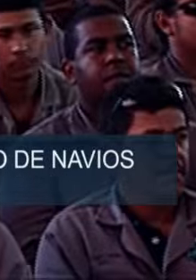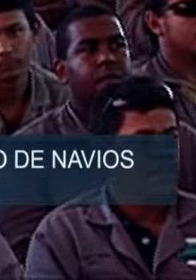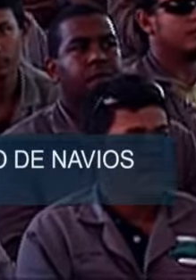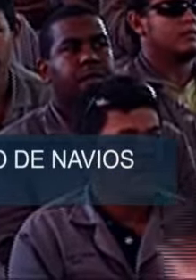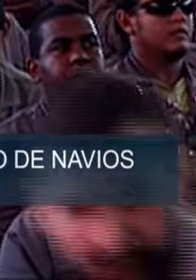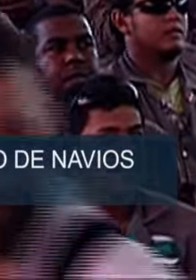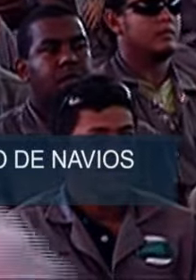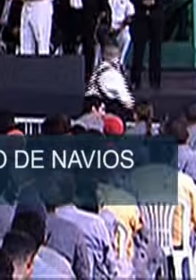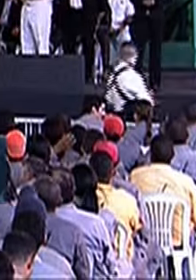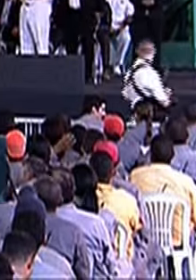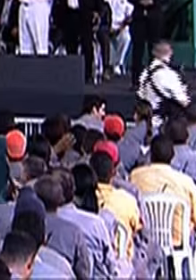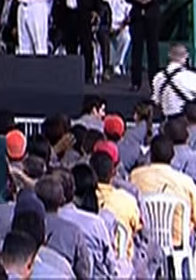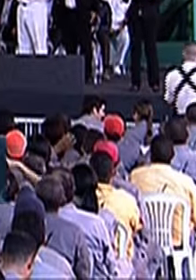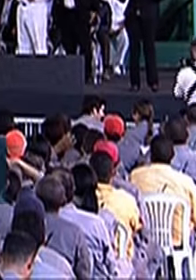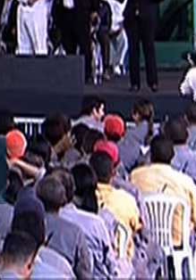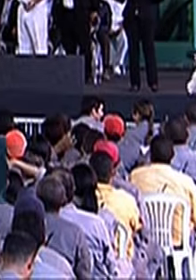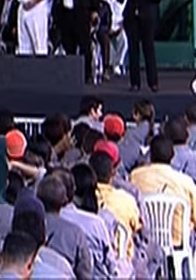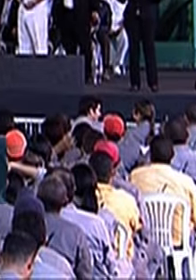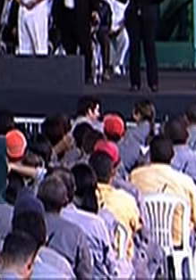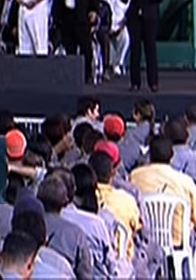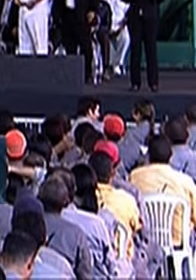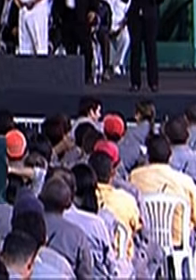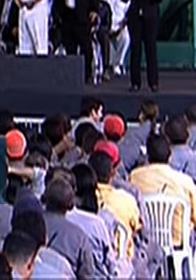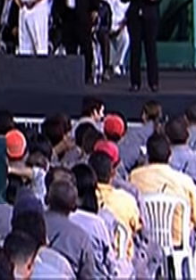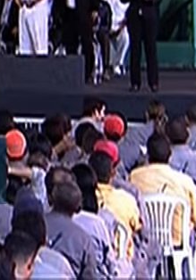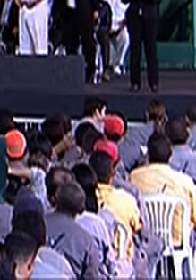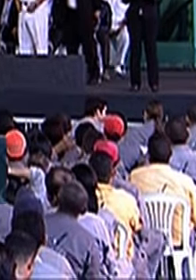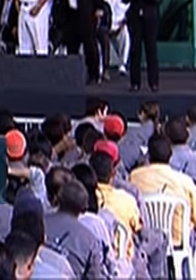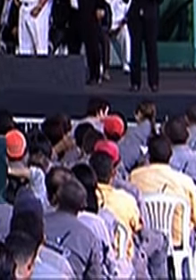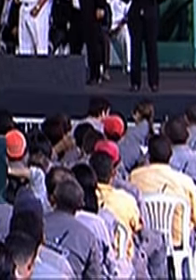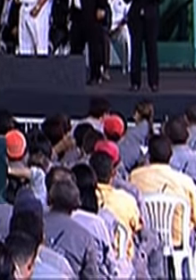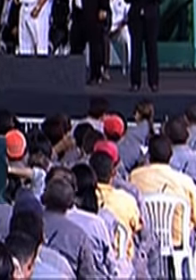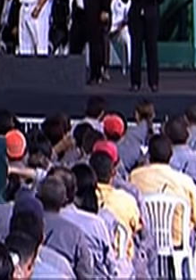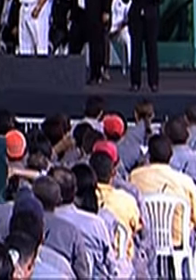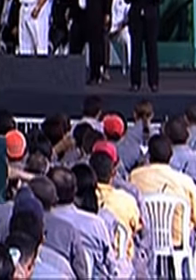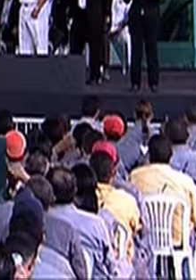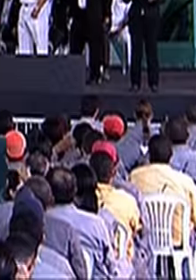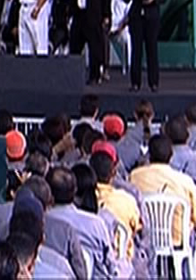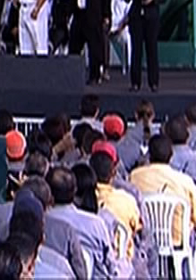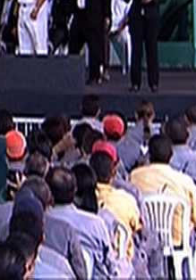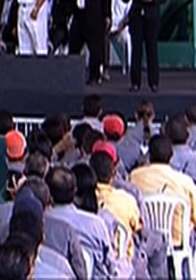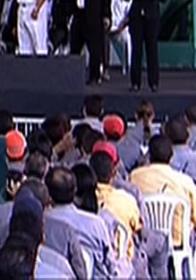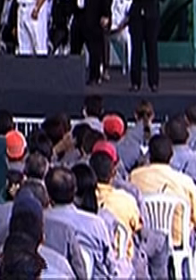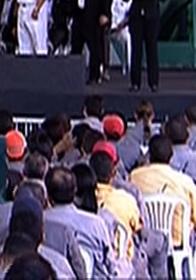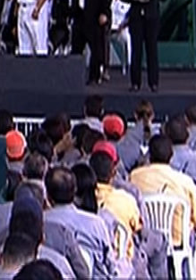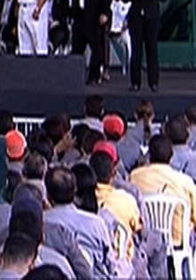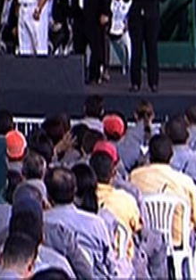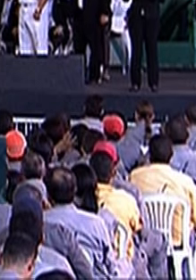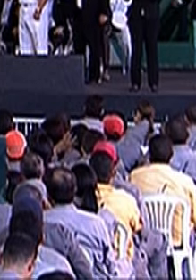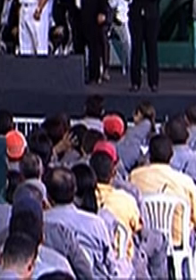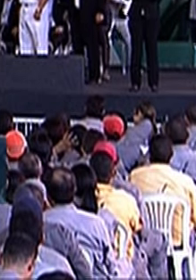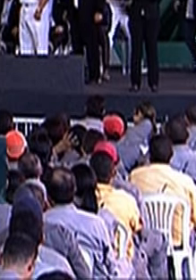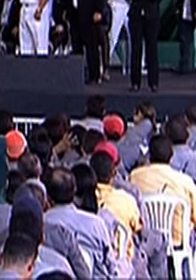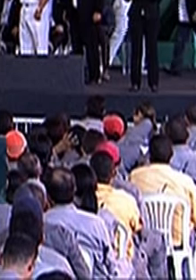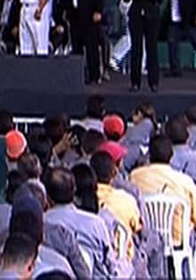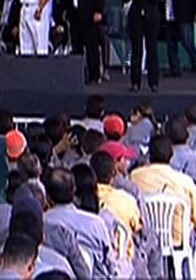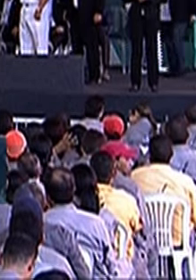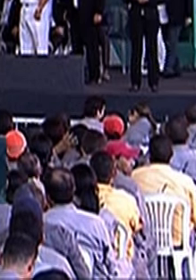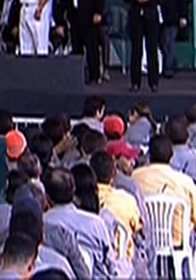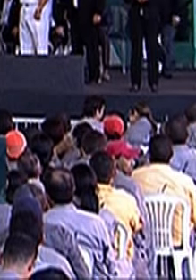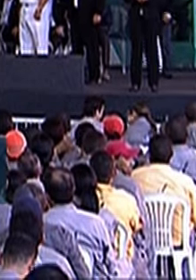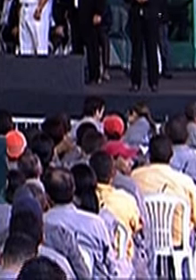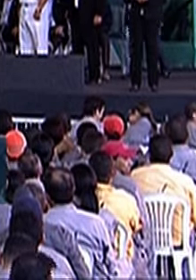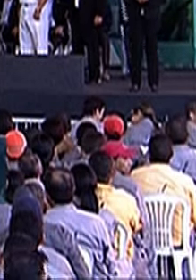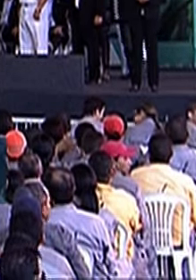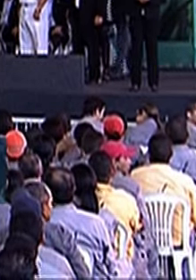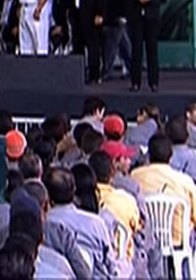Senhoras e senhores, neste momento, daremos início ao ato de entrega do Diário de Bordo e também das bandeiras da Transpetro,